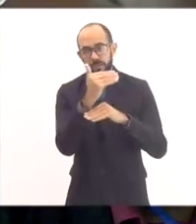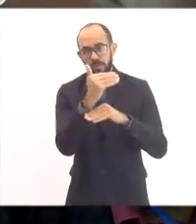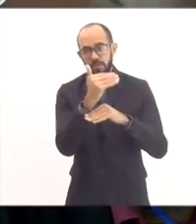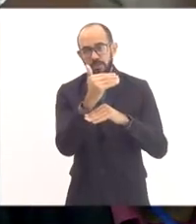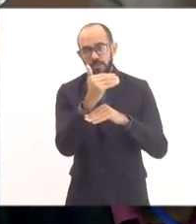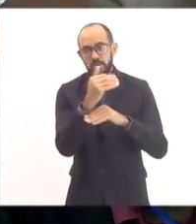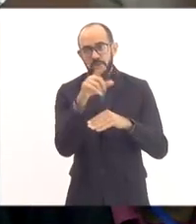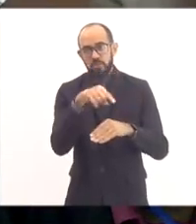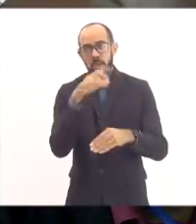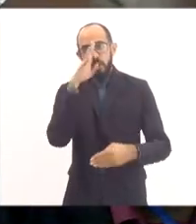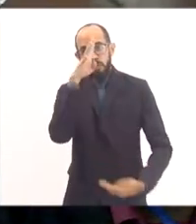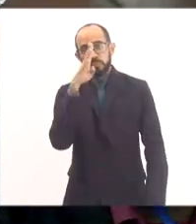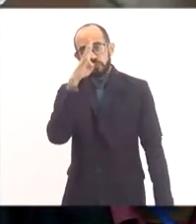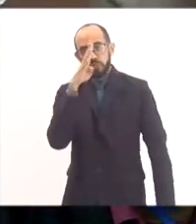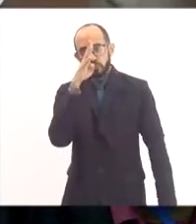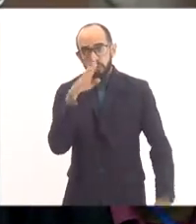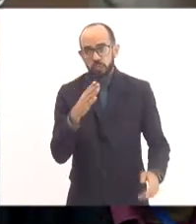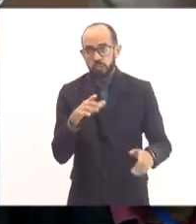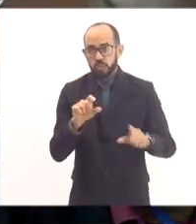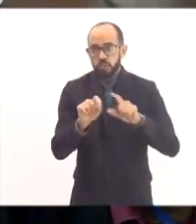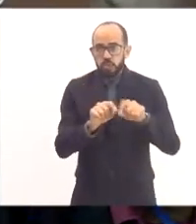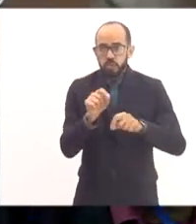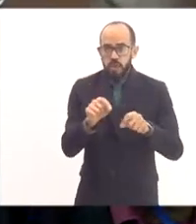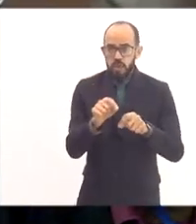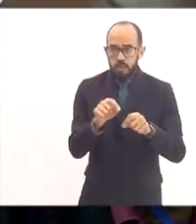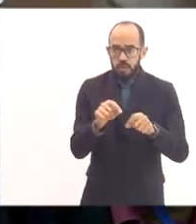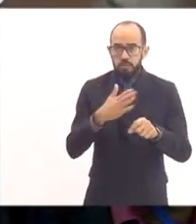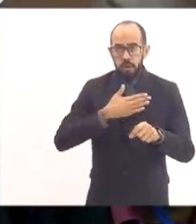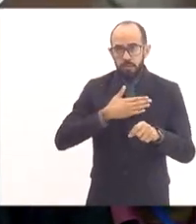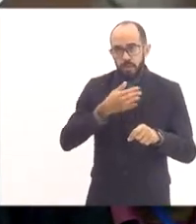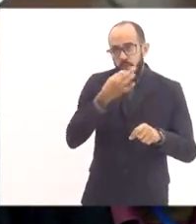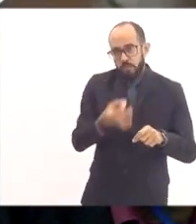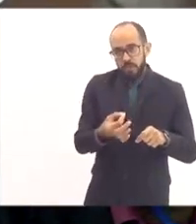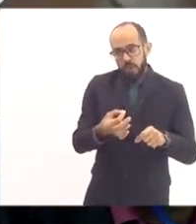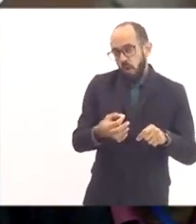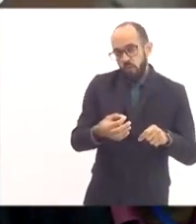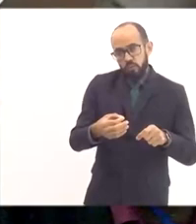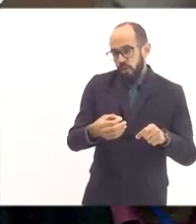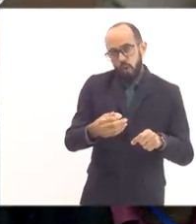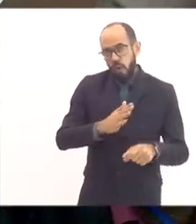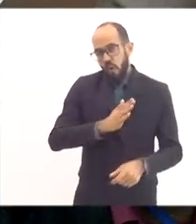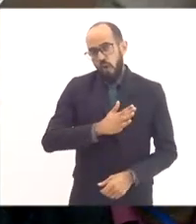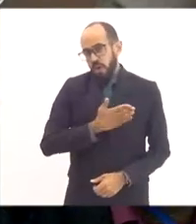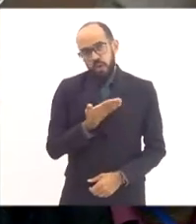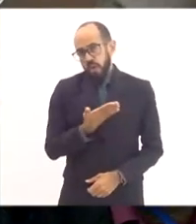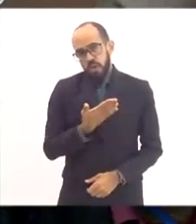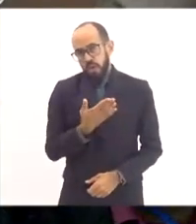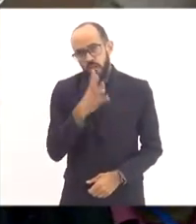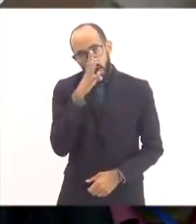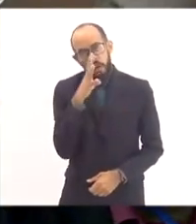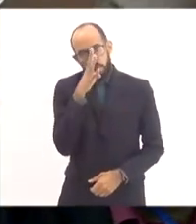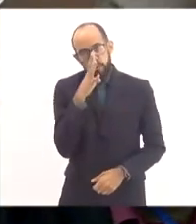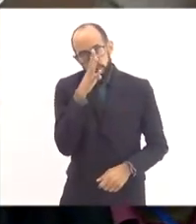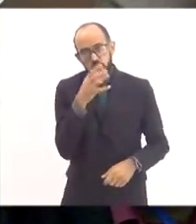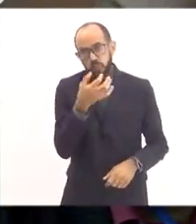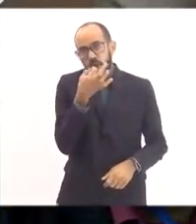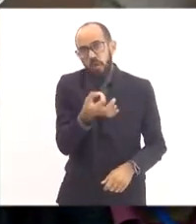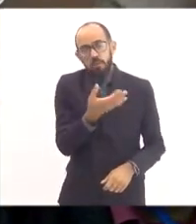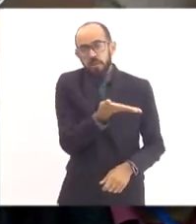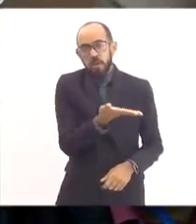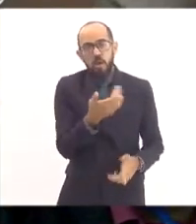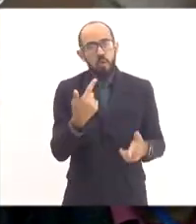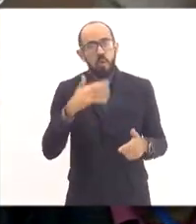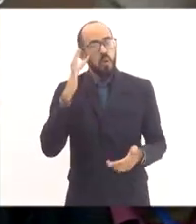Isso é um tremendo absurdo. E assim, e o parecer, para mim, foi ridículo. Foi ridículo. Eu não concordo com esse parecer, eu acho ele um absurdo.